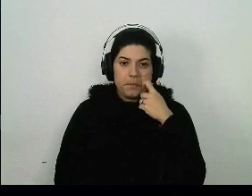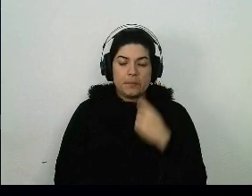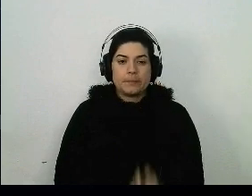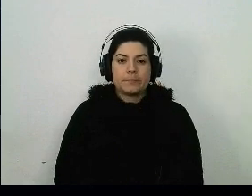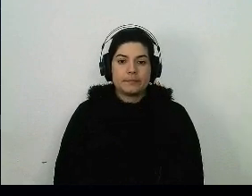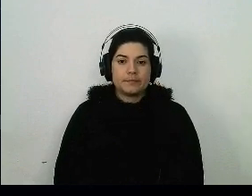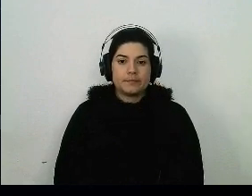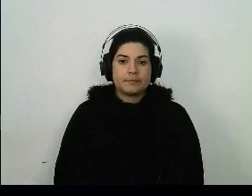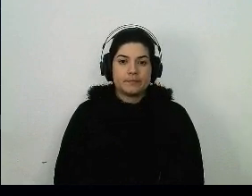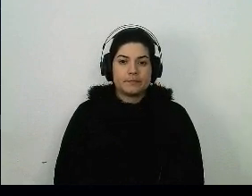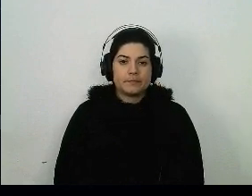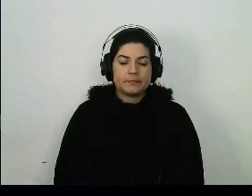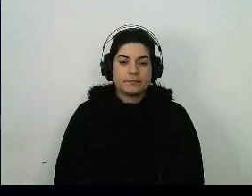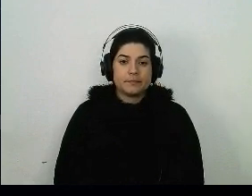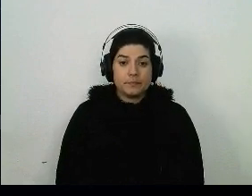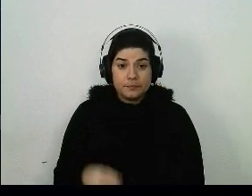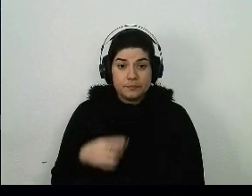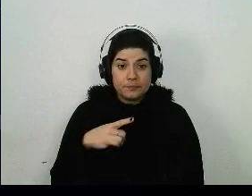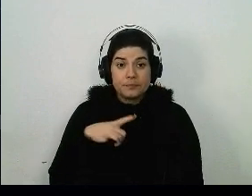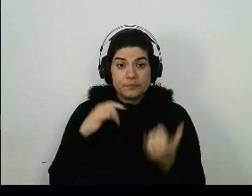Entende essas informações?